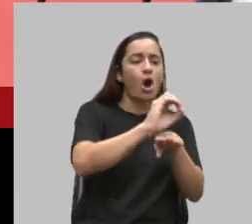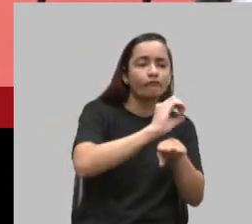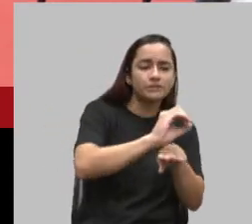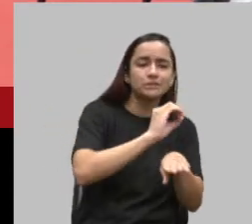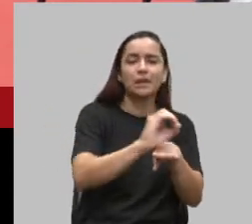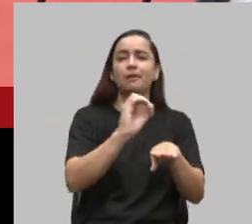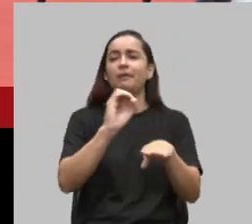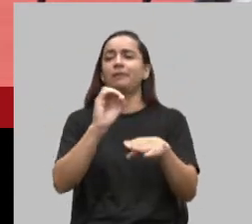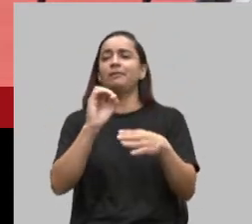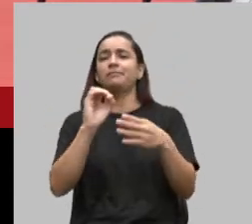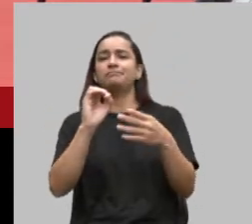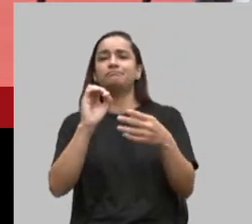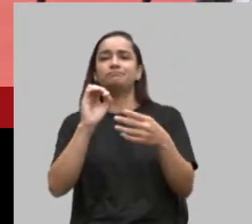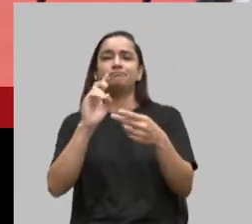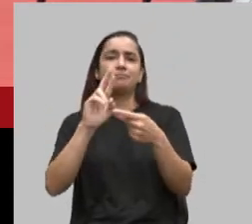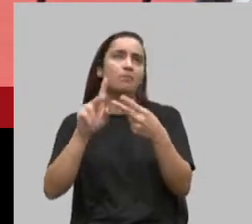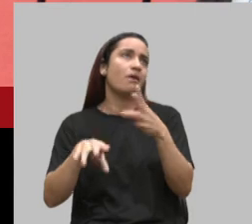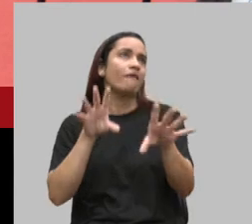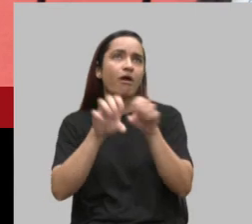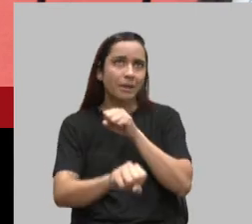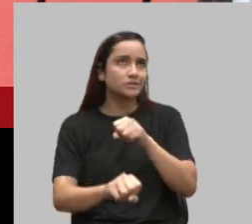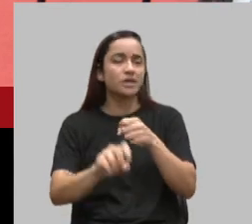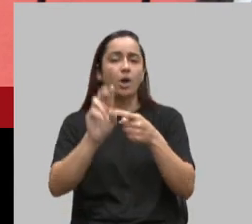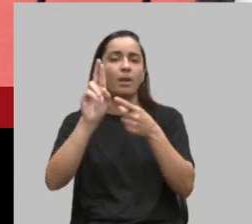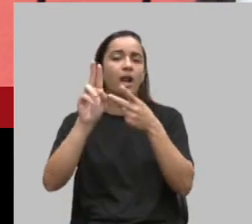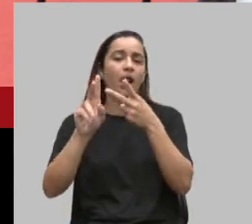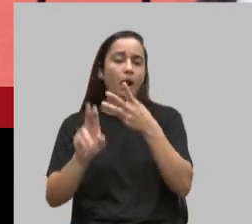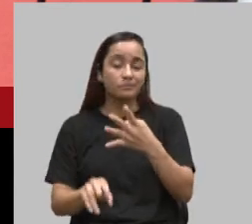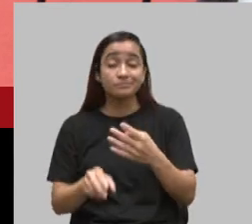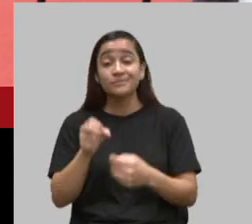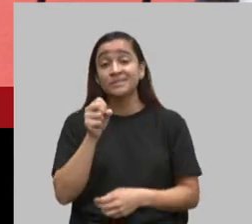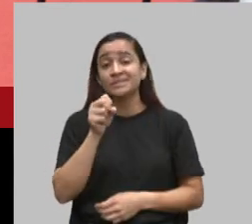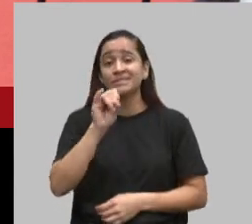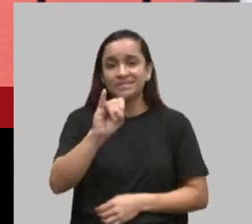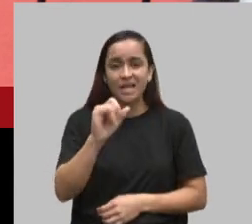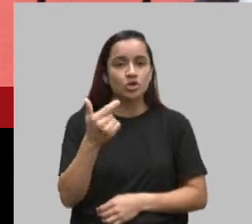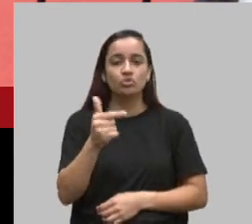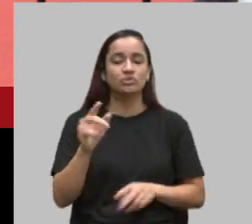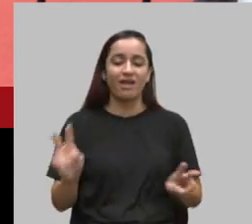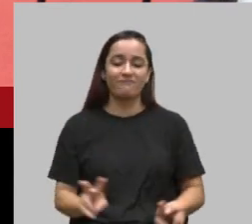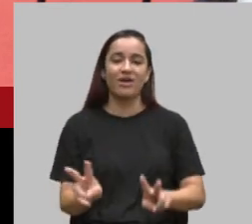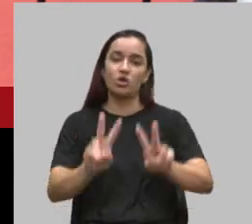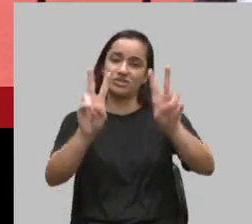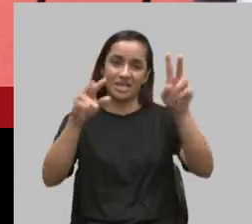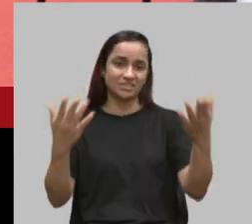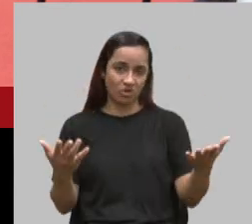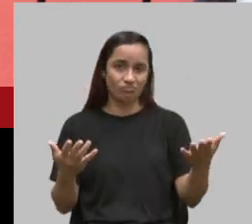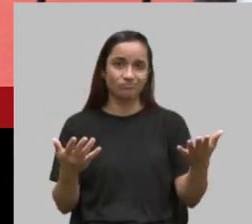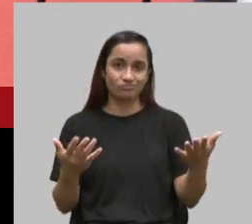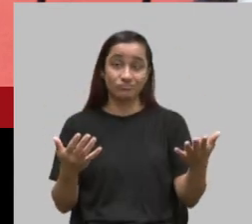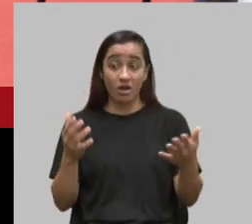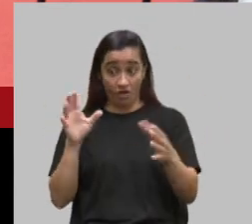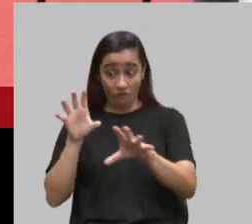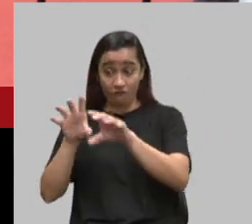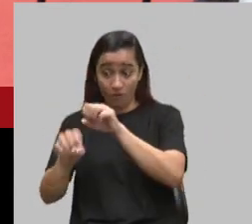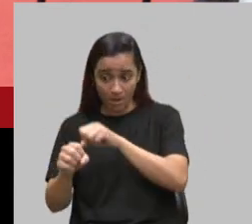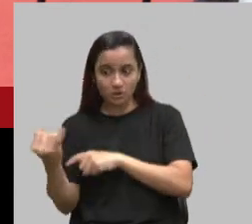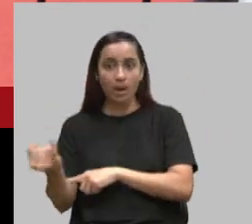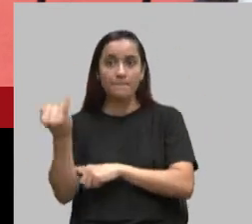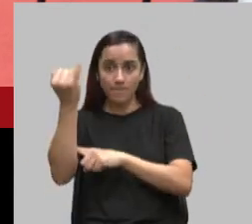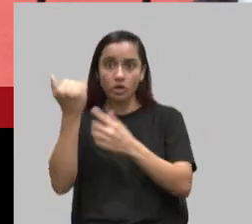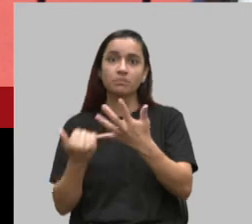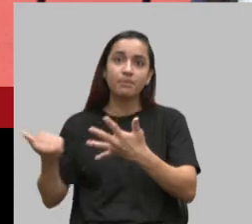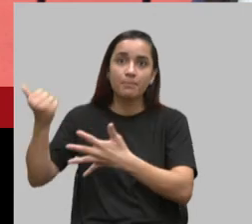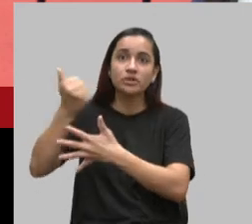eh formação se não houver a valorização a formação é primordial eu não estou aqui